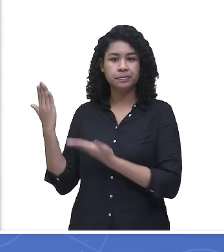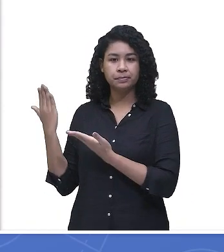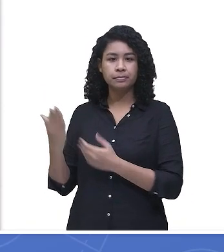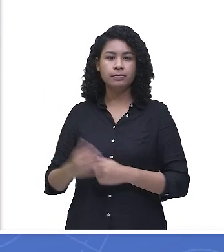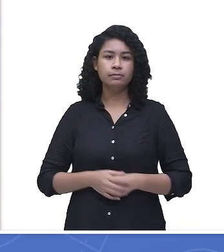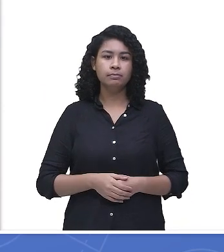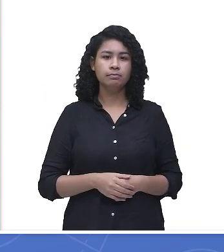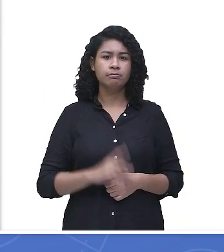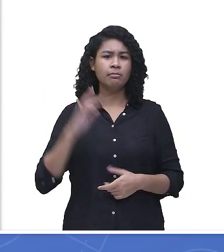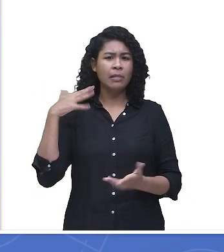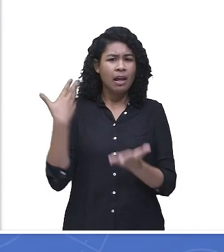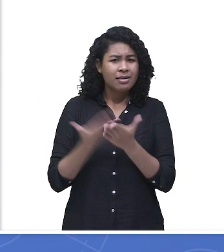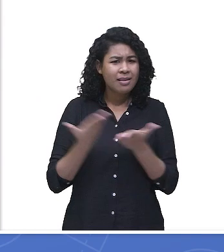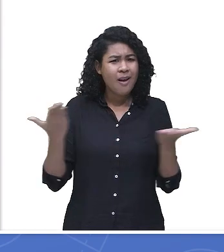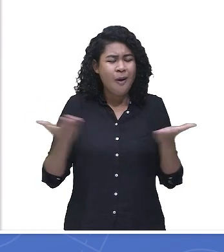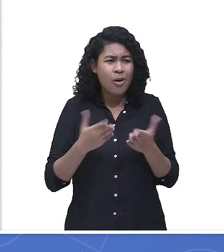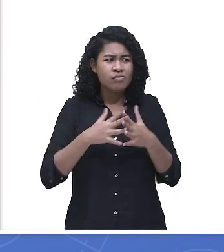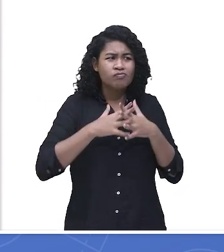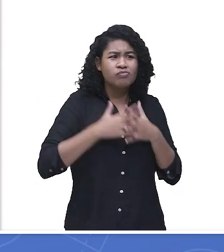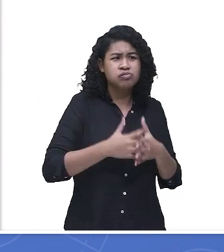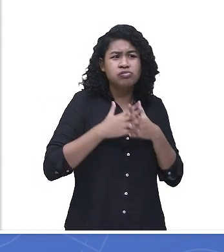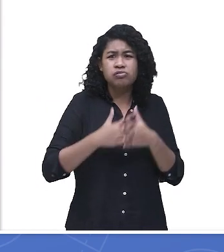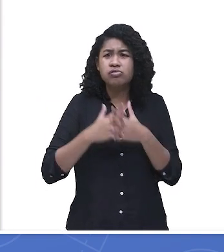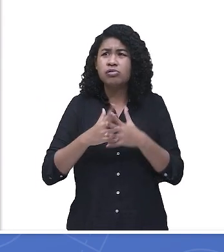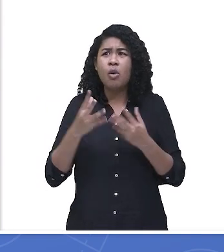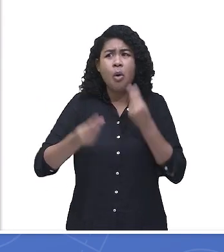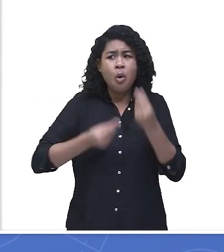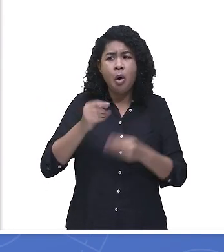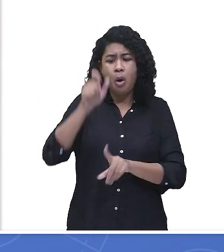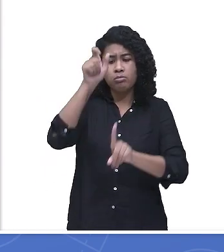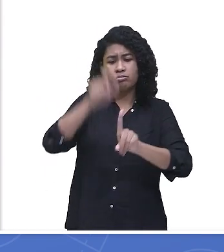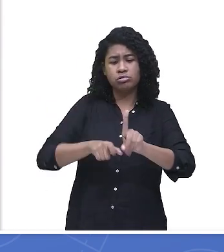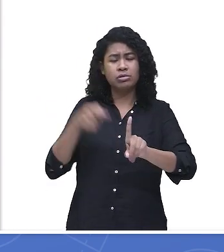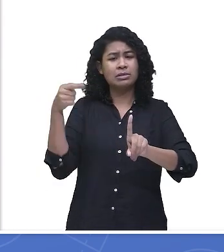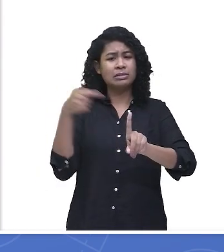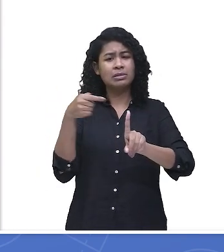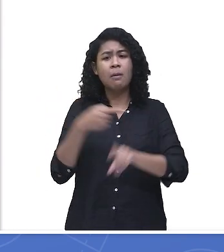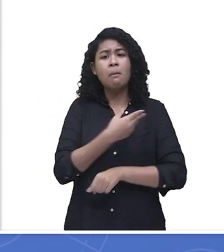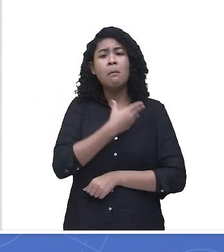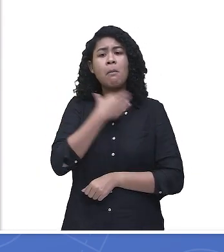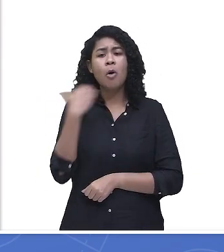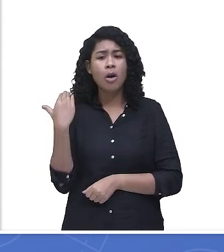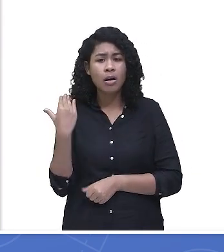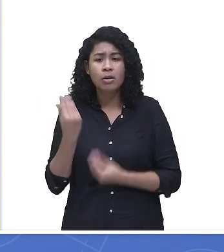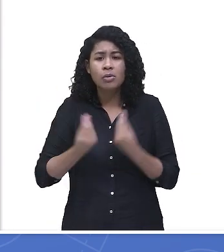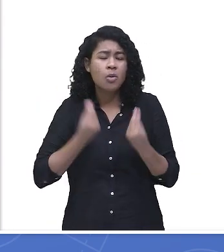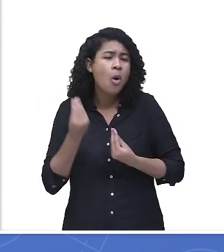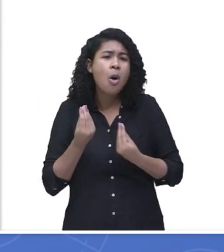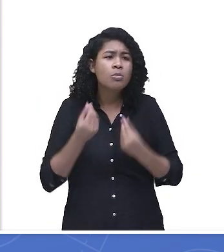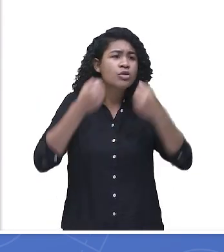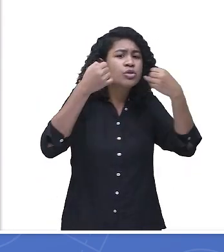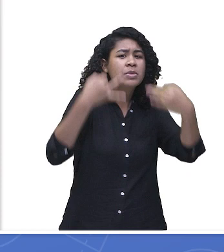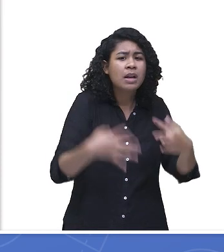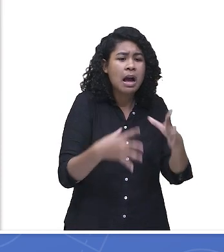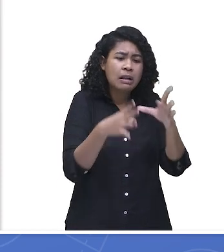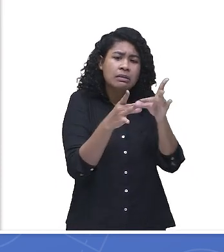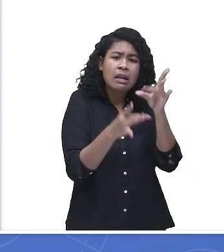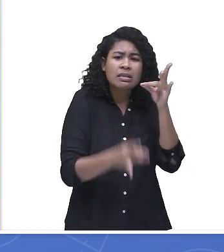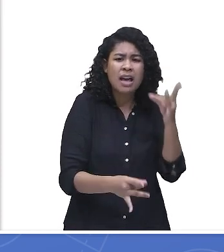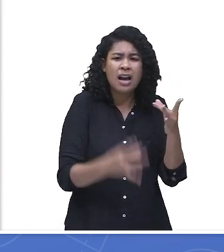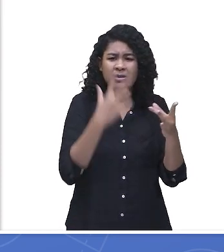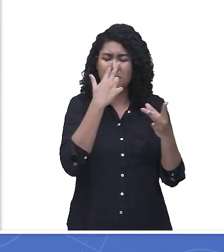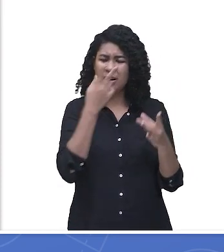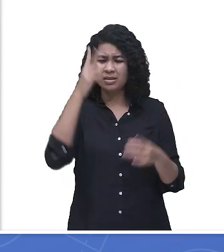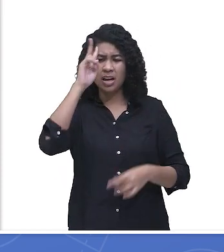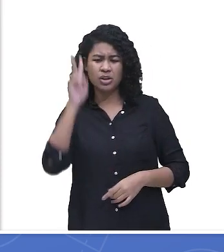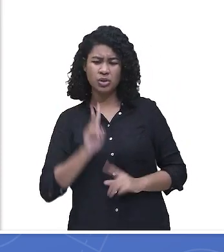permanece certa confusão em torno da morte de Quincas Berro d'Água. Dúvidas por explicar, detalhes absurdos, contradições